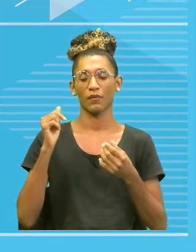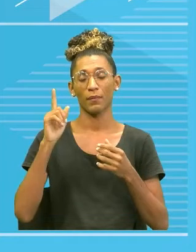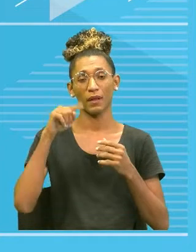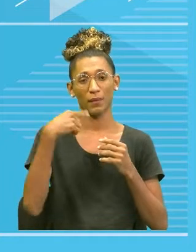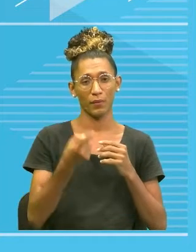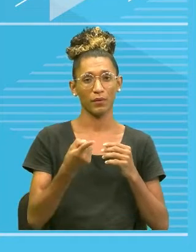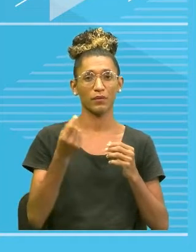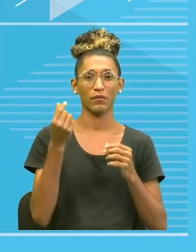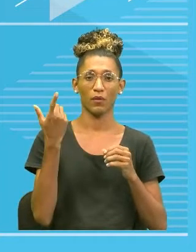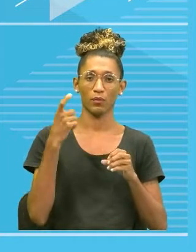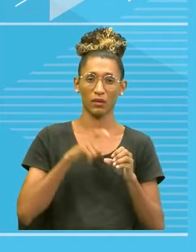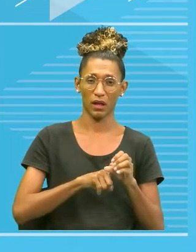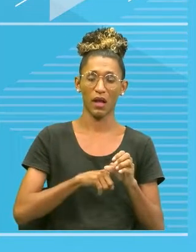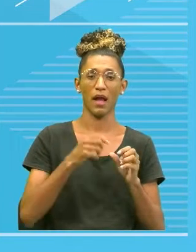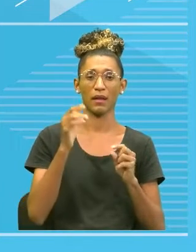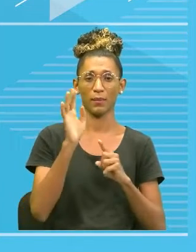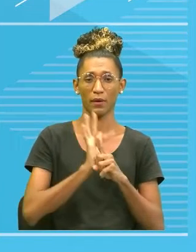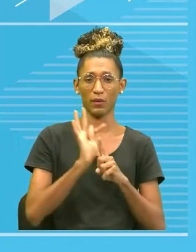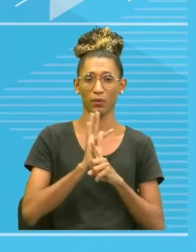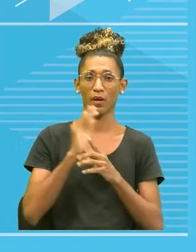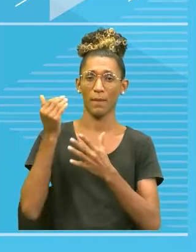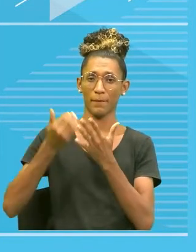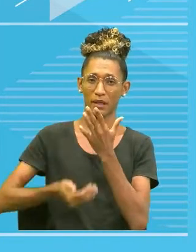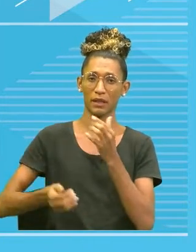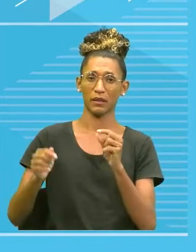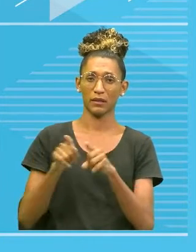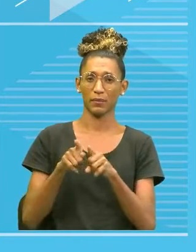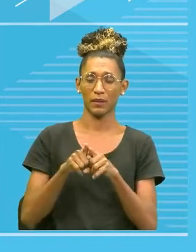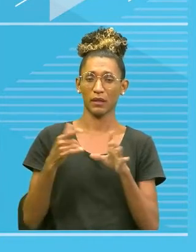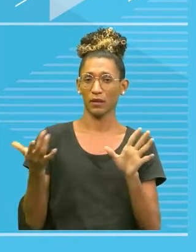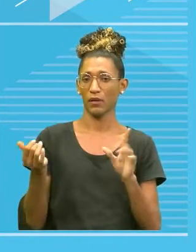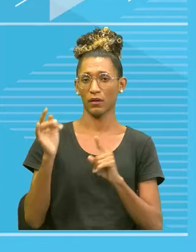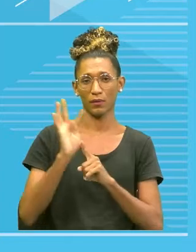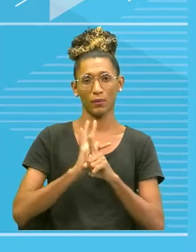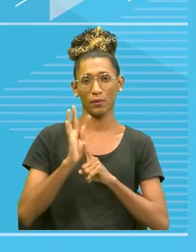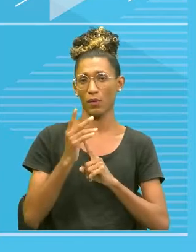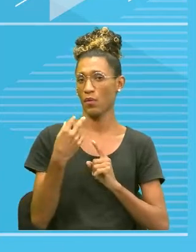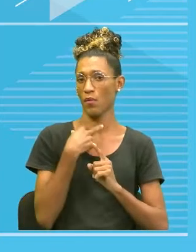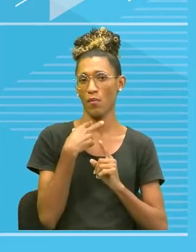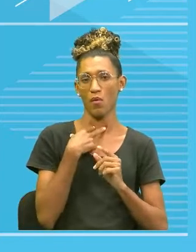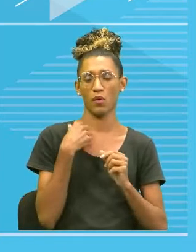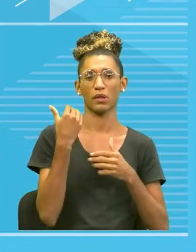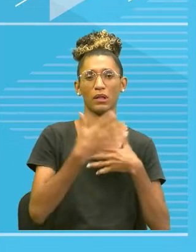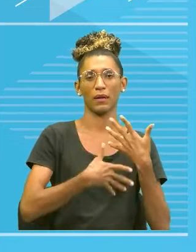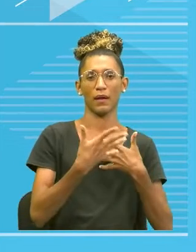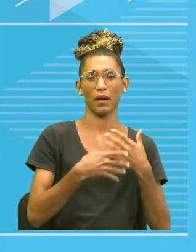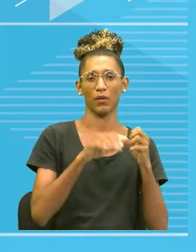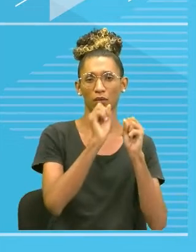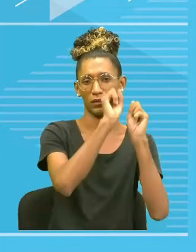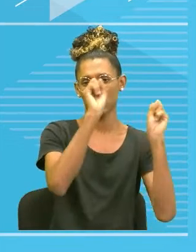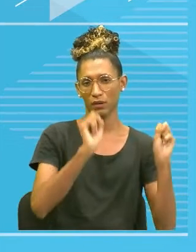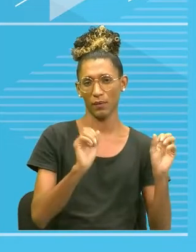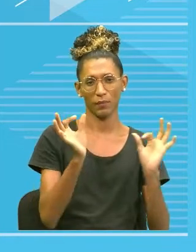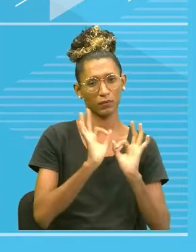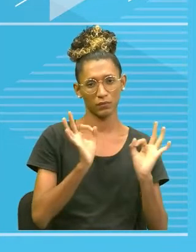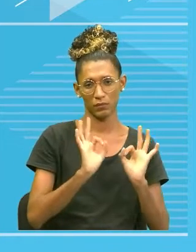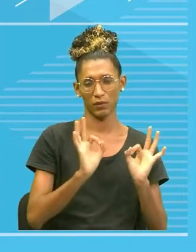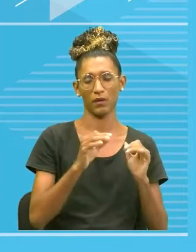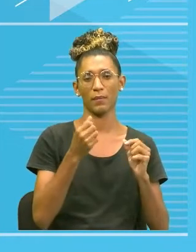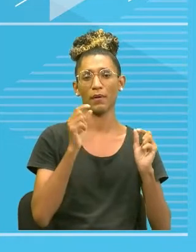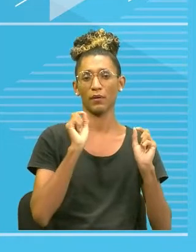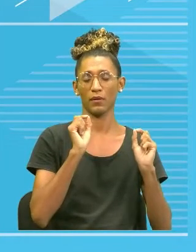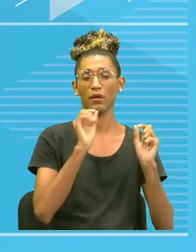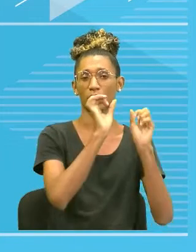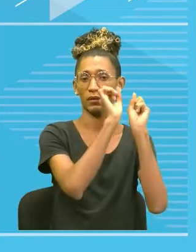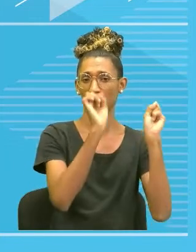temperatura, porque essa temperatura ela tem que ser dissipada de alguma forma. Ela não pode mais afetar o meu sistema. Então, ela tem que sair dali para que aquele sistema continue